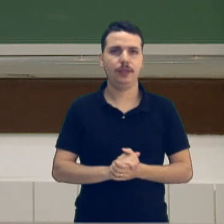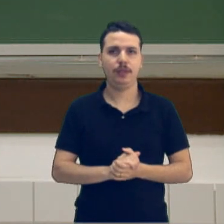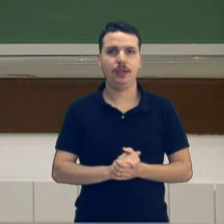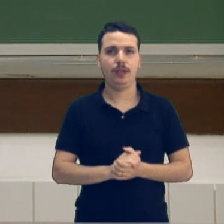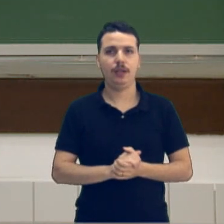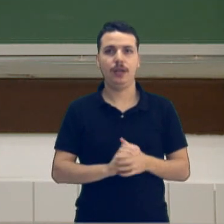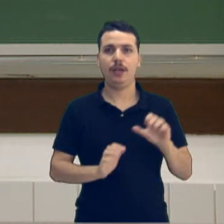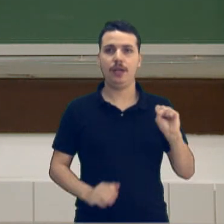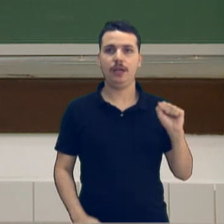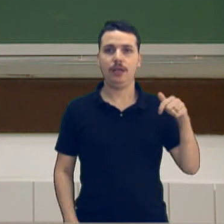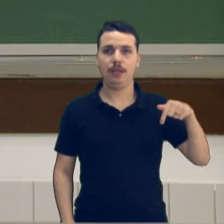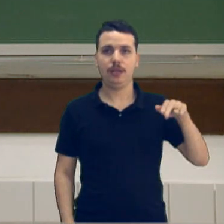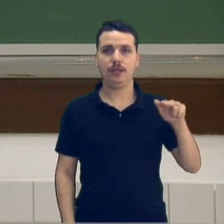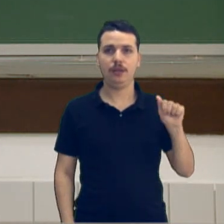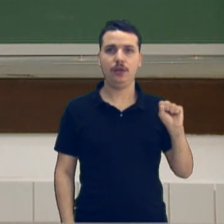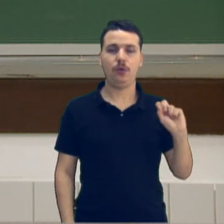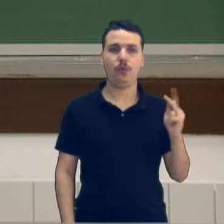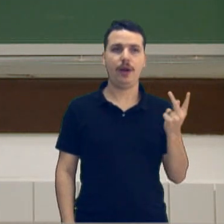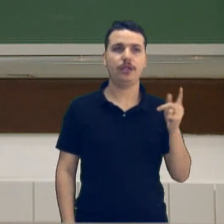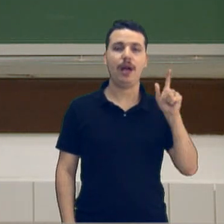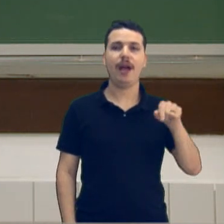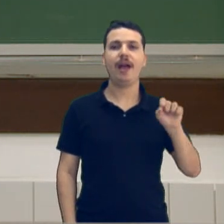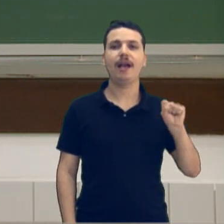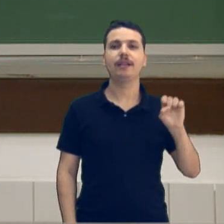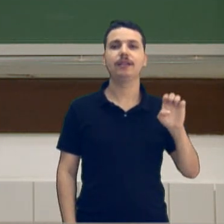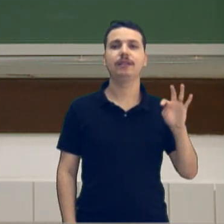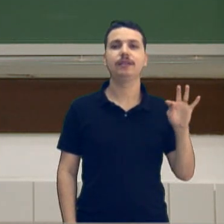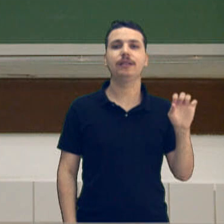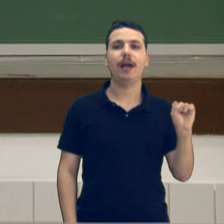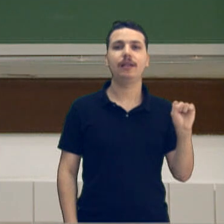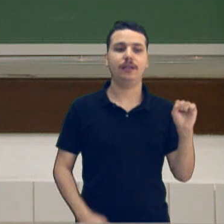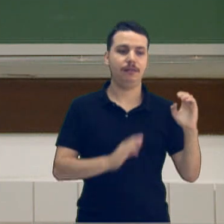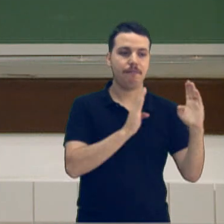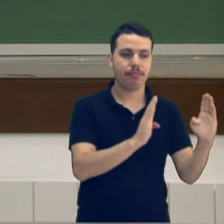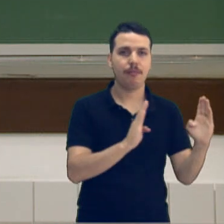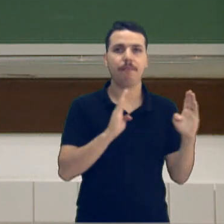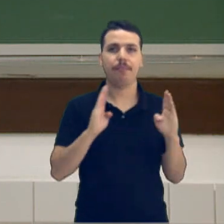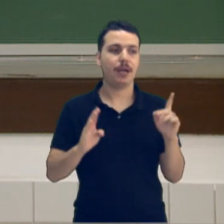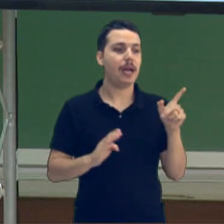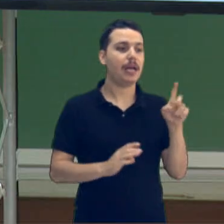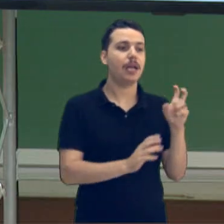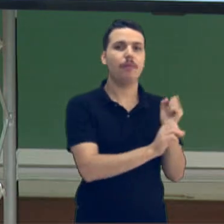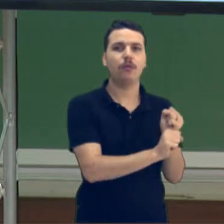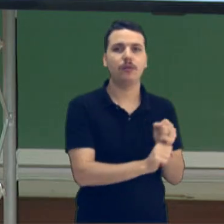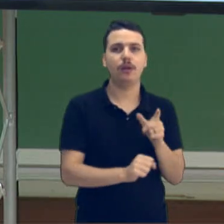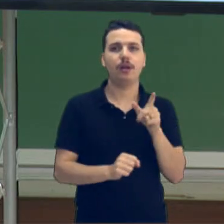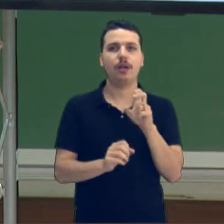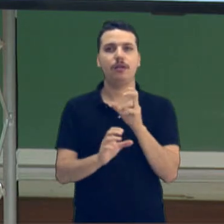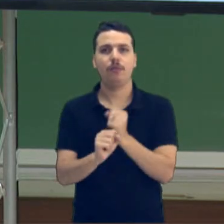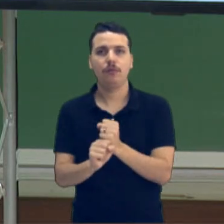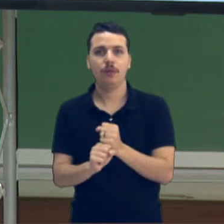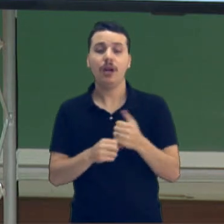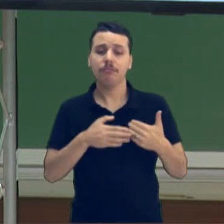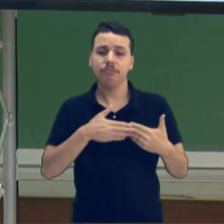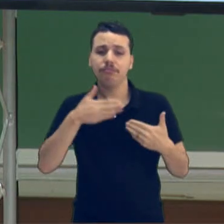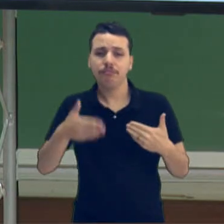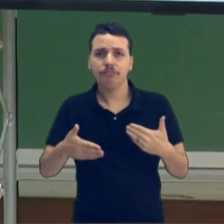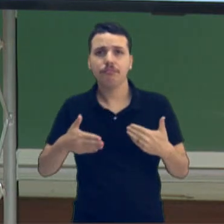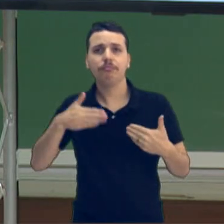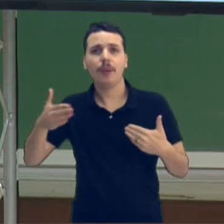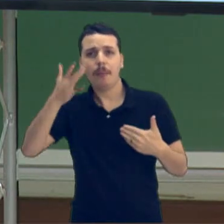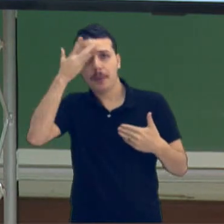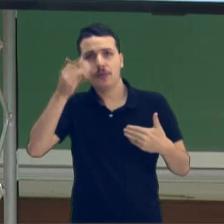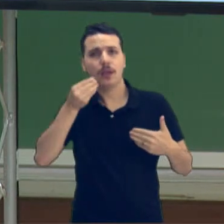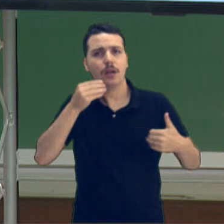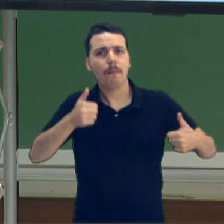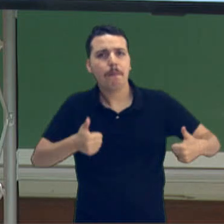sets de 15 pontos, né? E aí a pessoa vai tentando melhorar, né? Tentando